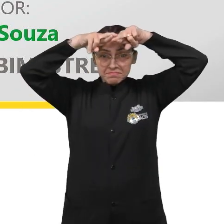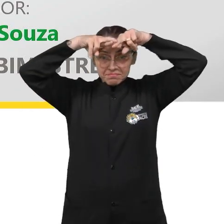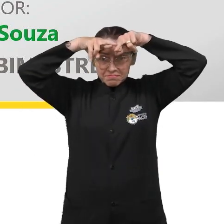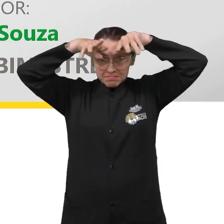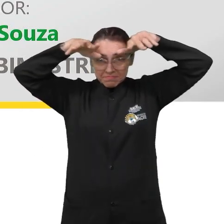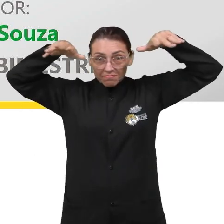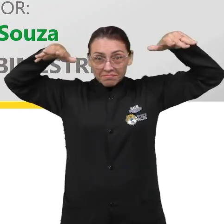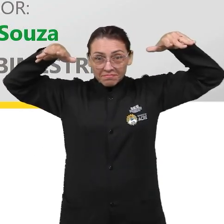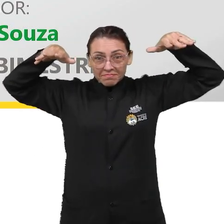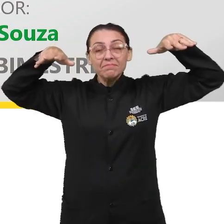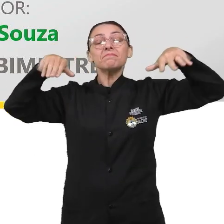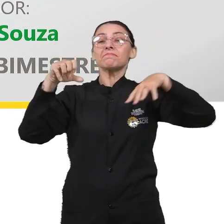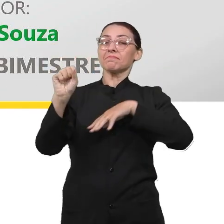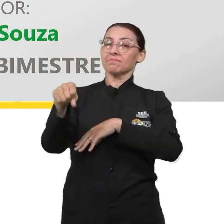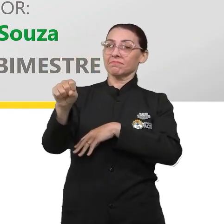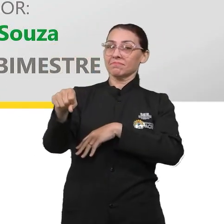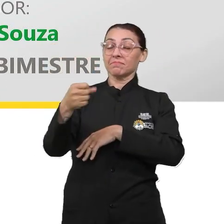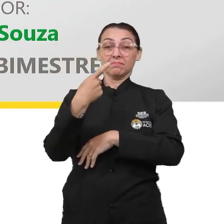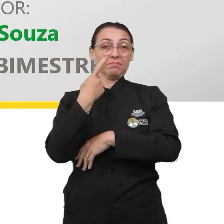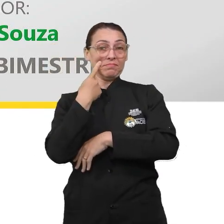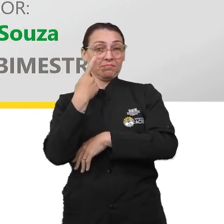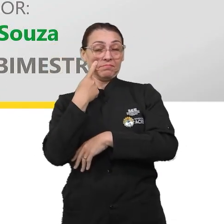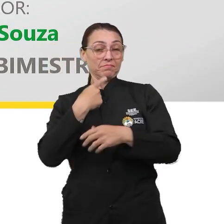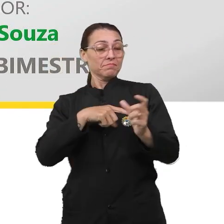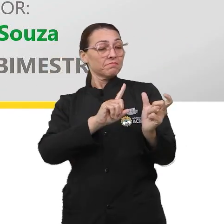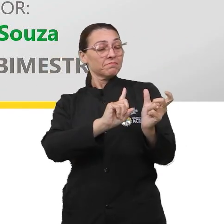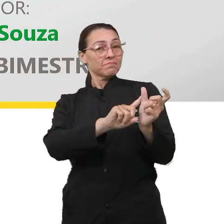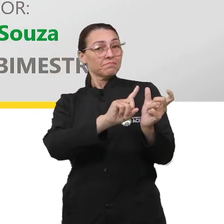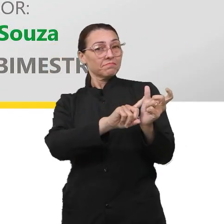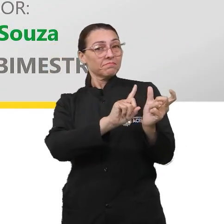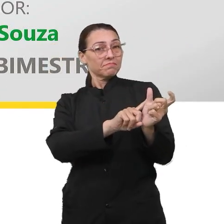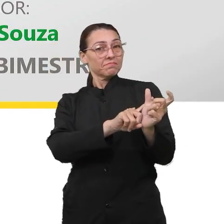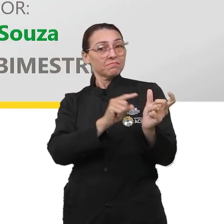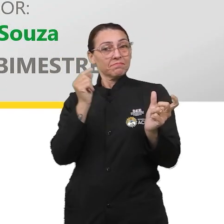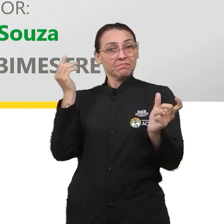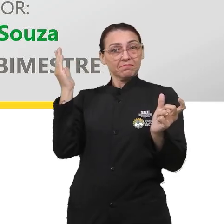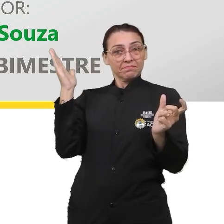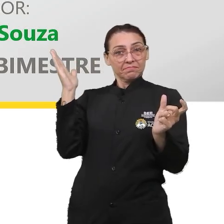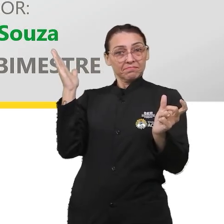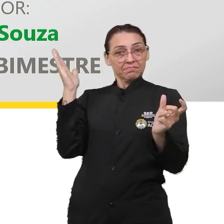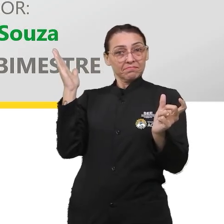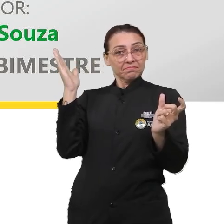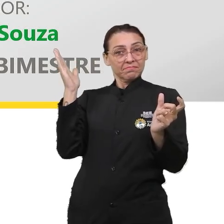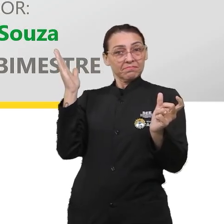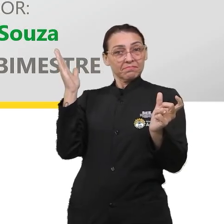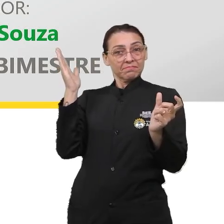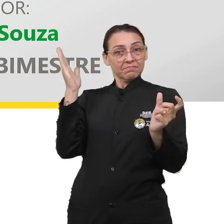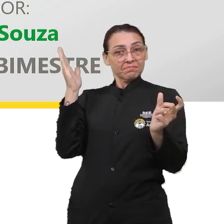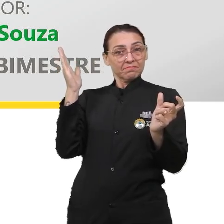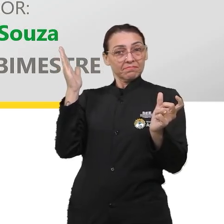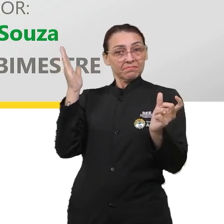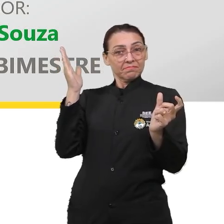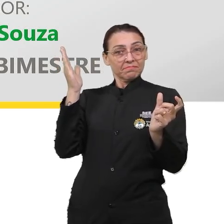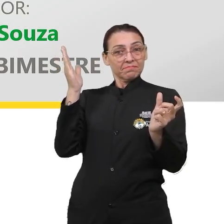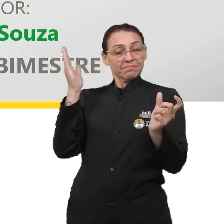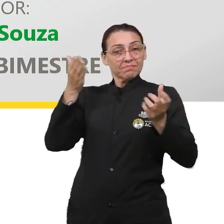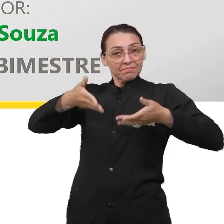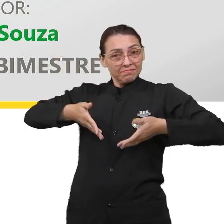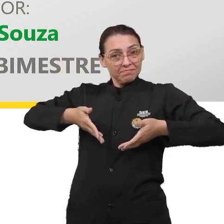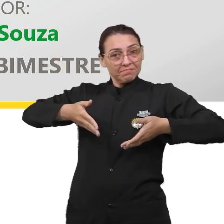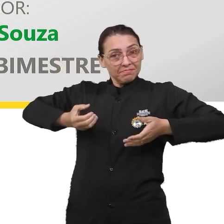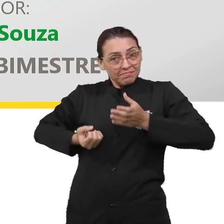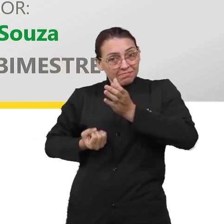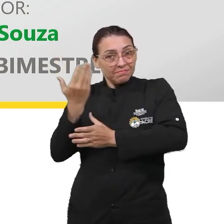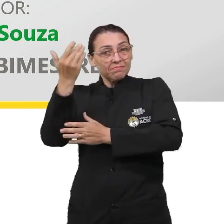Renascimento. Exatamente. Olha essa palavra, renascimento. Está renascendo. Ou seja,